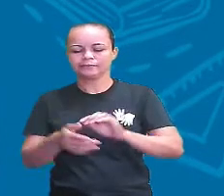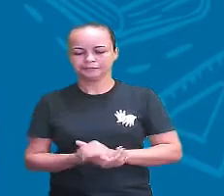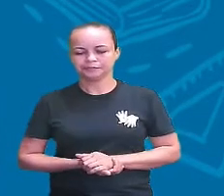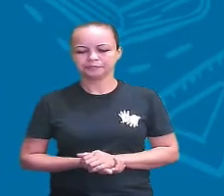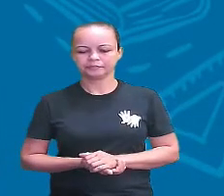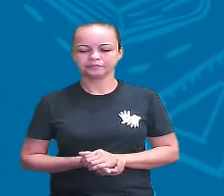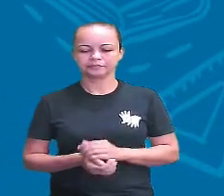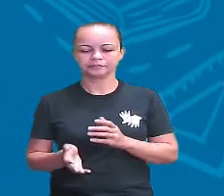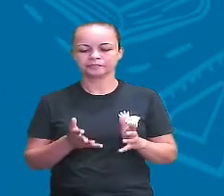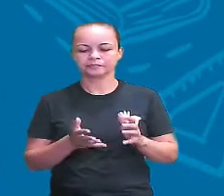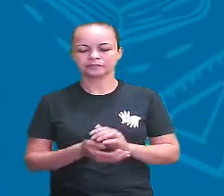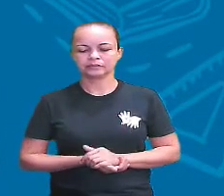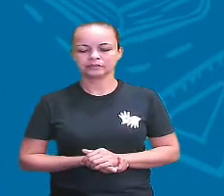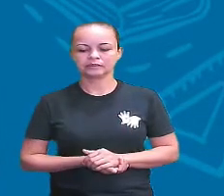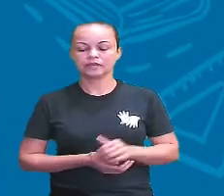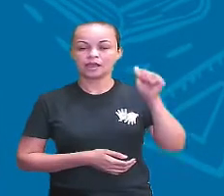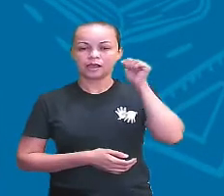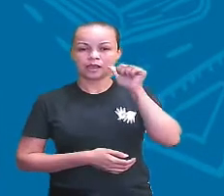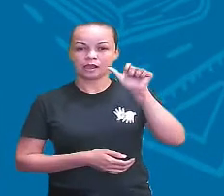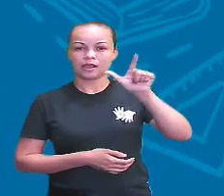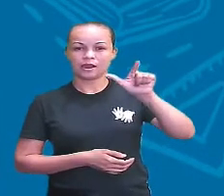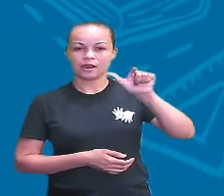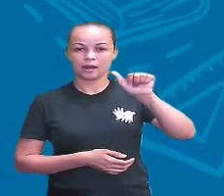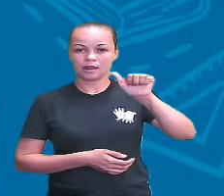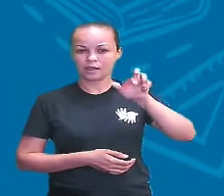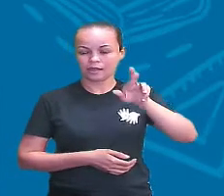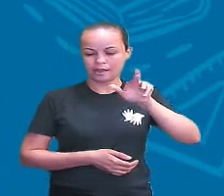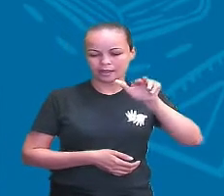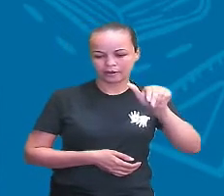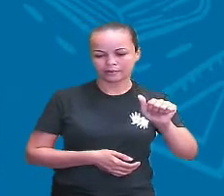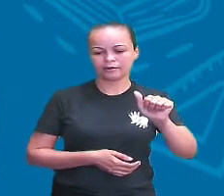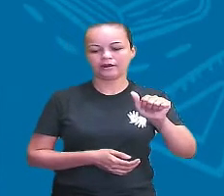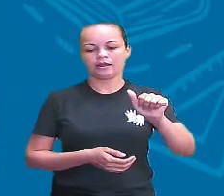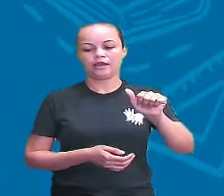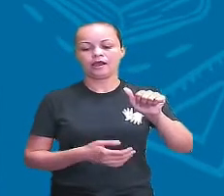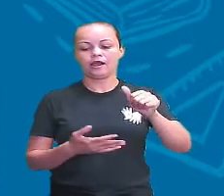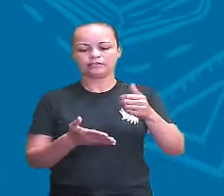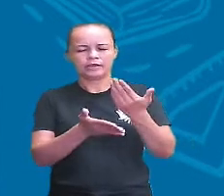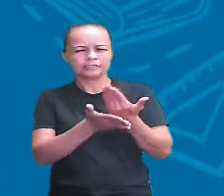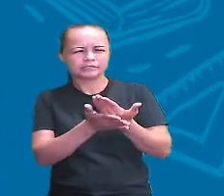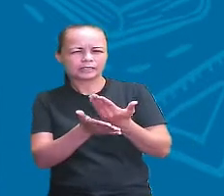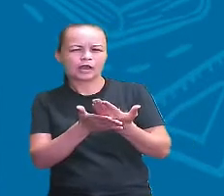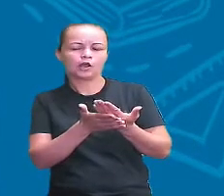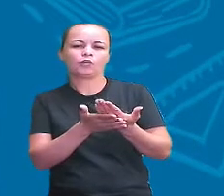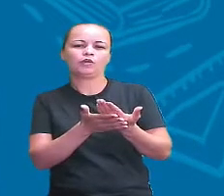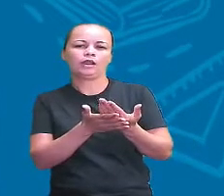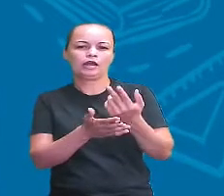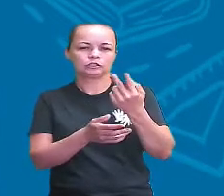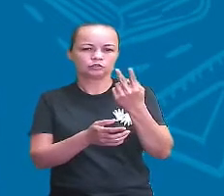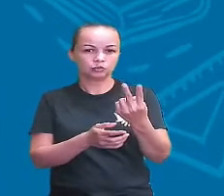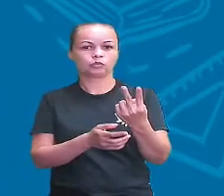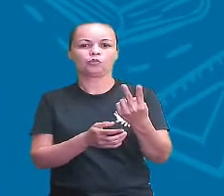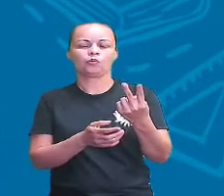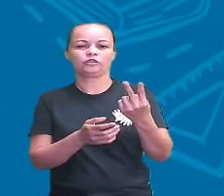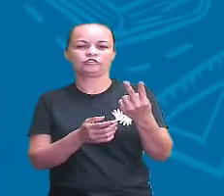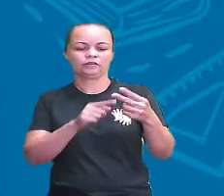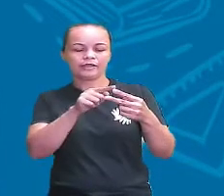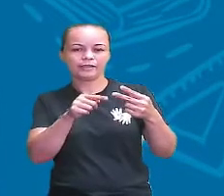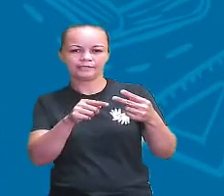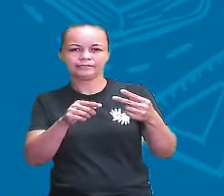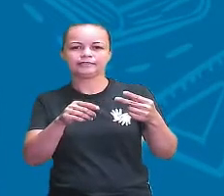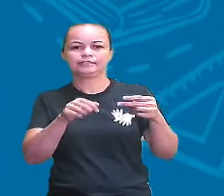dance classes twice a week. Olha aí, ó, twice a week. 2 vezes por semana.